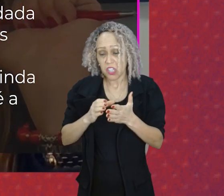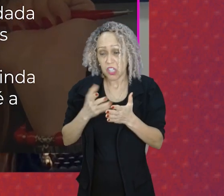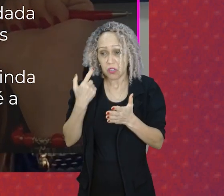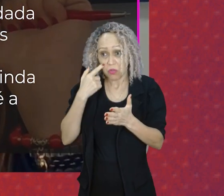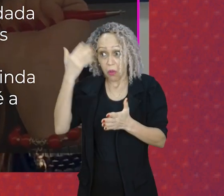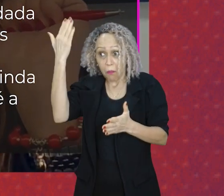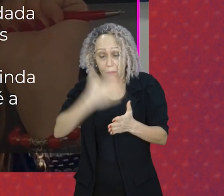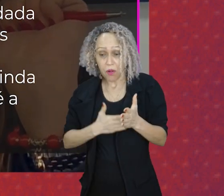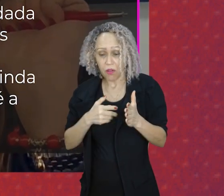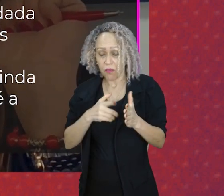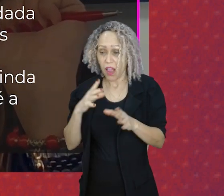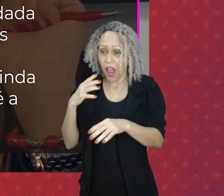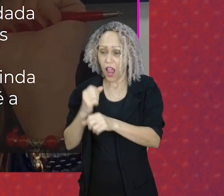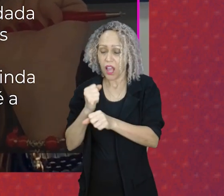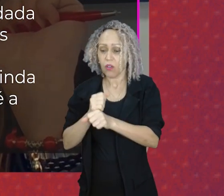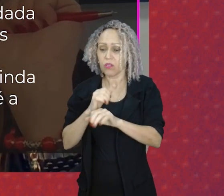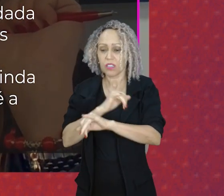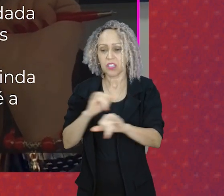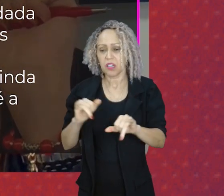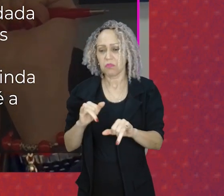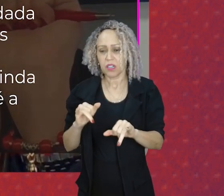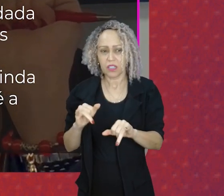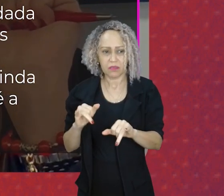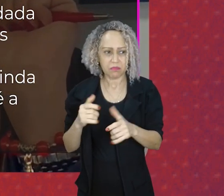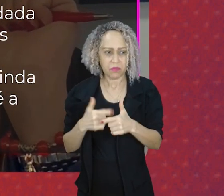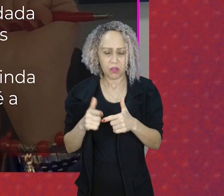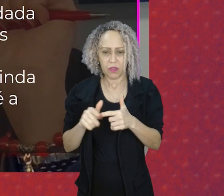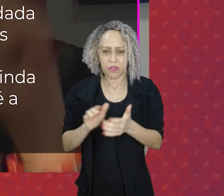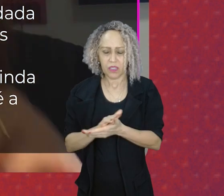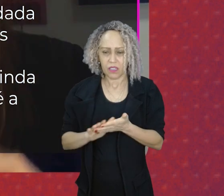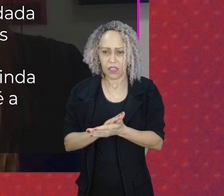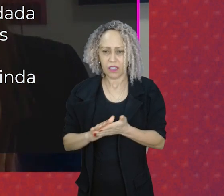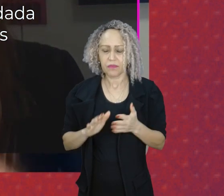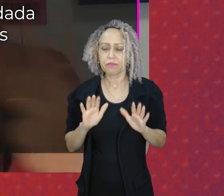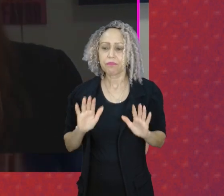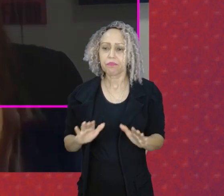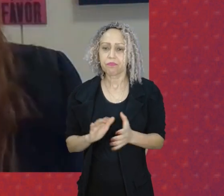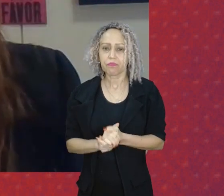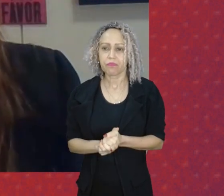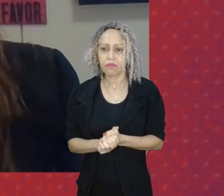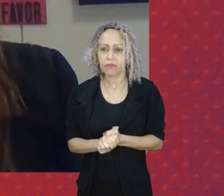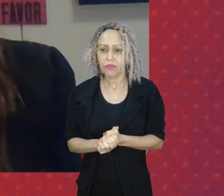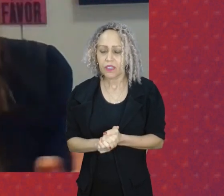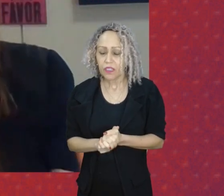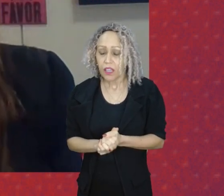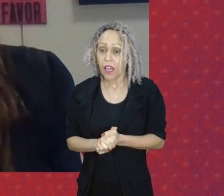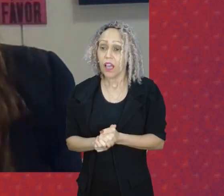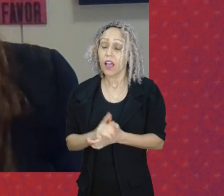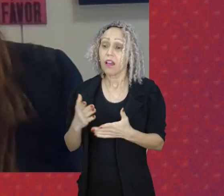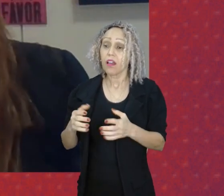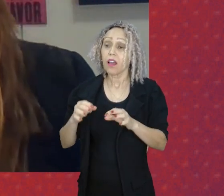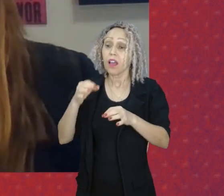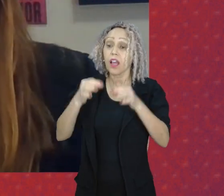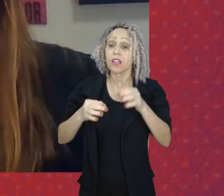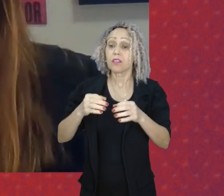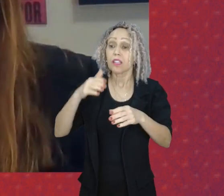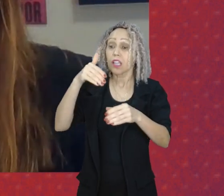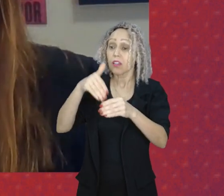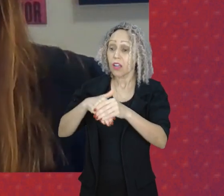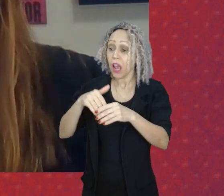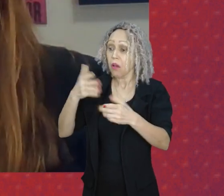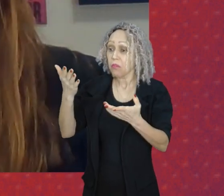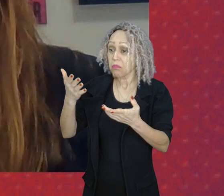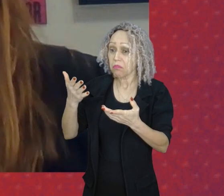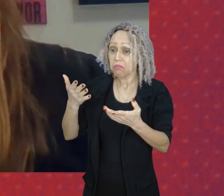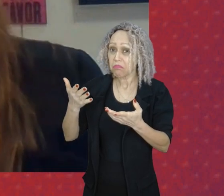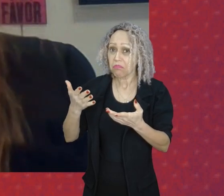não tenham transitado julgado até a data da promulgação da emenda constitucional, ou seja, proibindo a Justiça Eleitoral de penalizar os